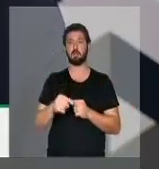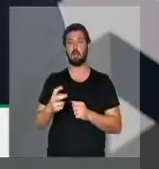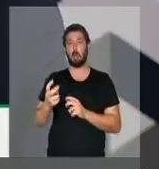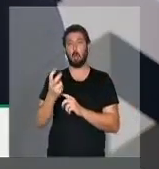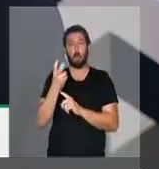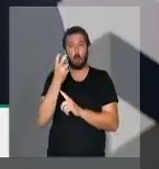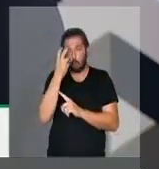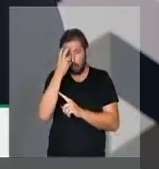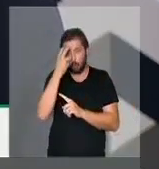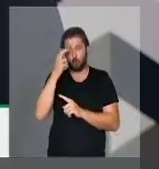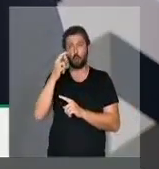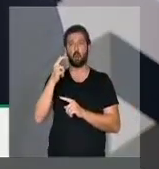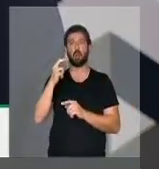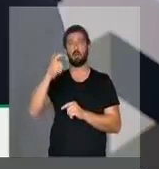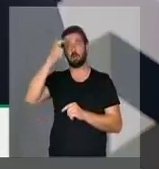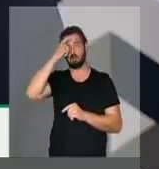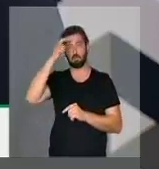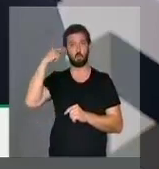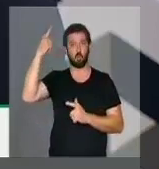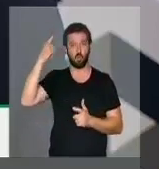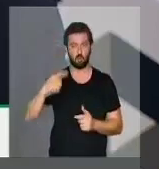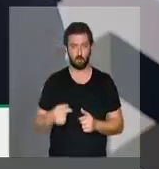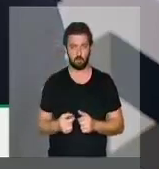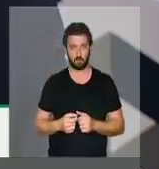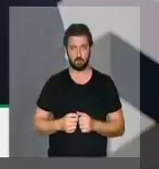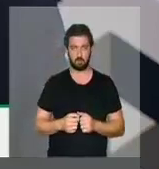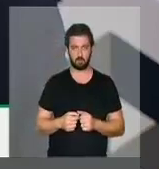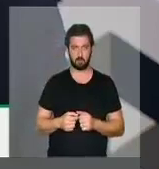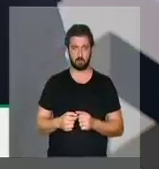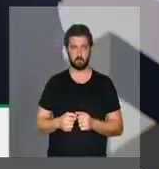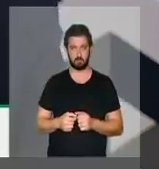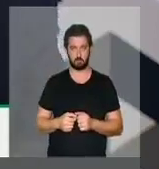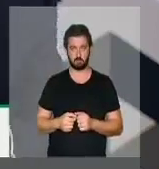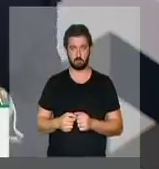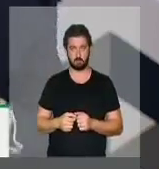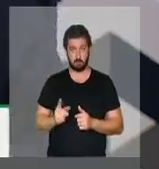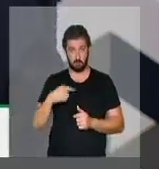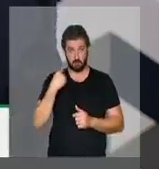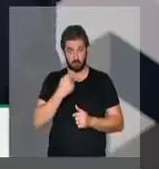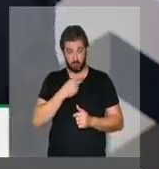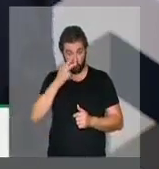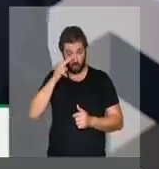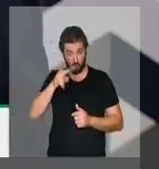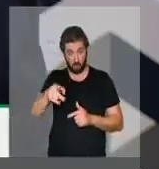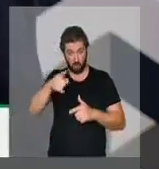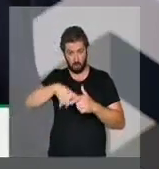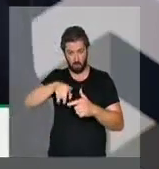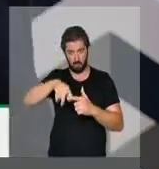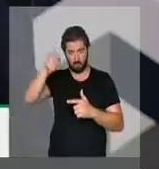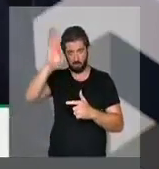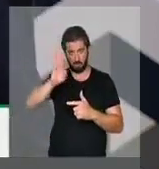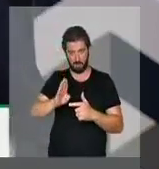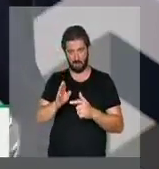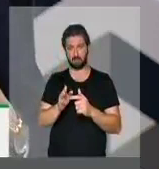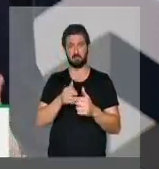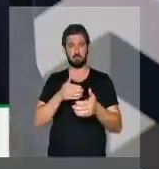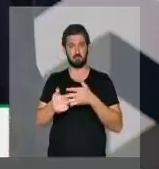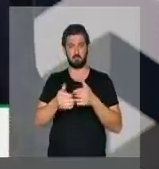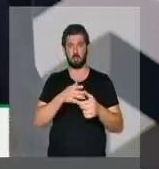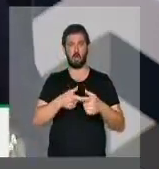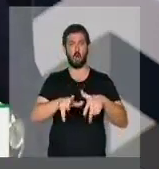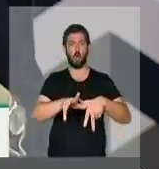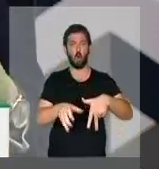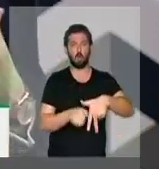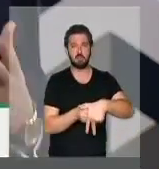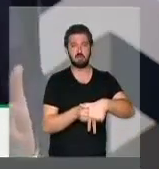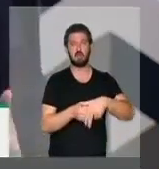chamo de um culturalismo irracional. Quando nós olhamos para os problemas do Brasil, quer